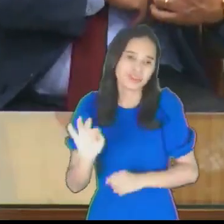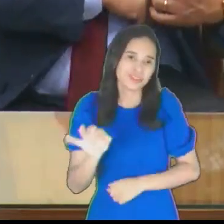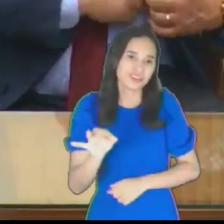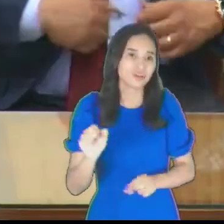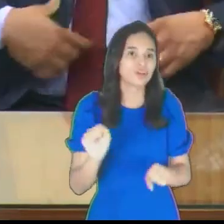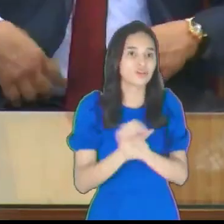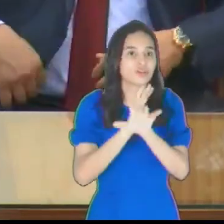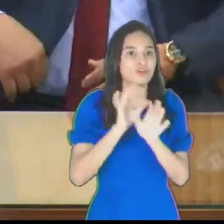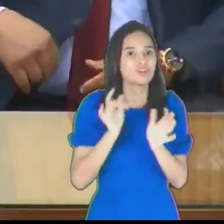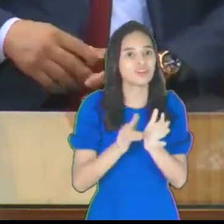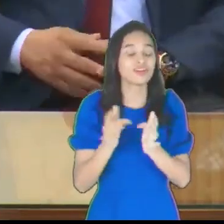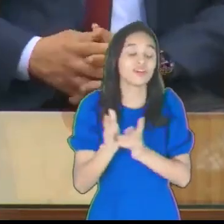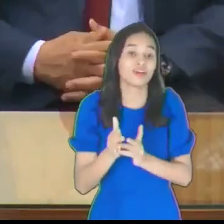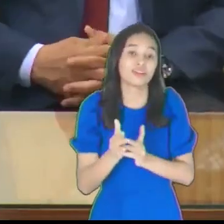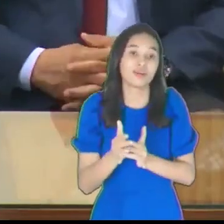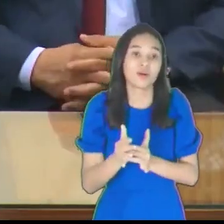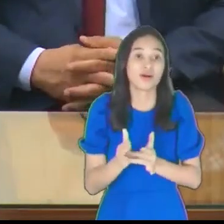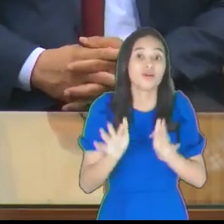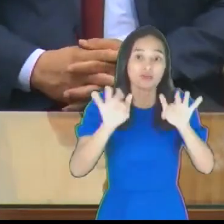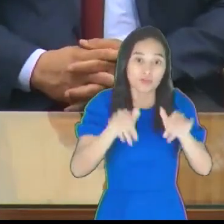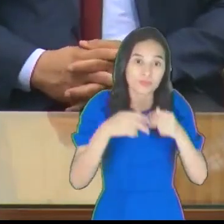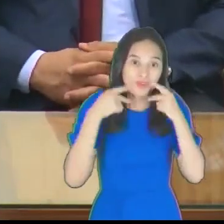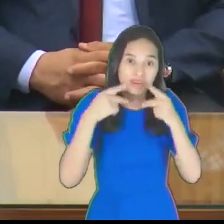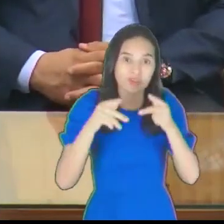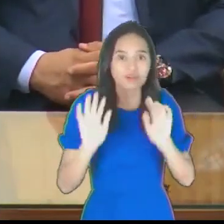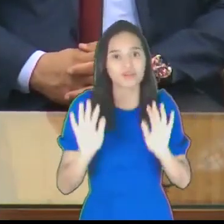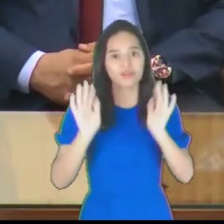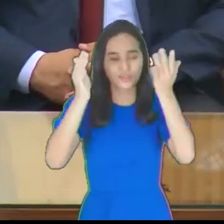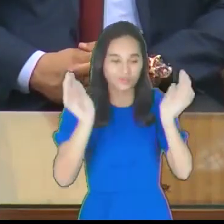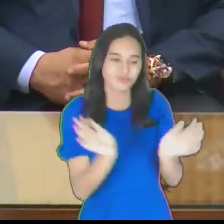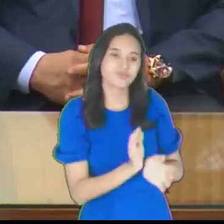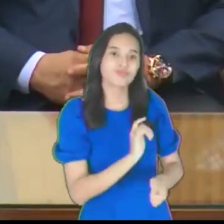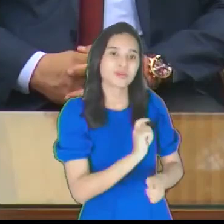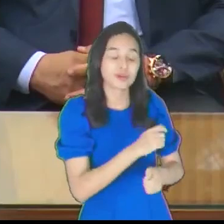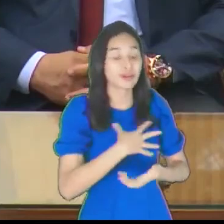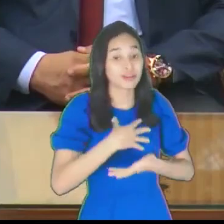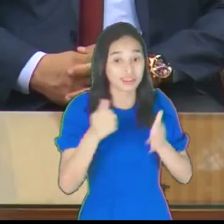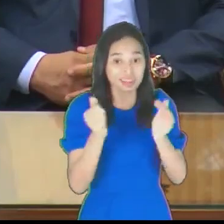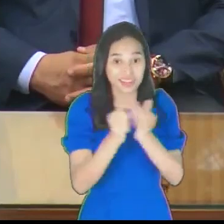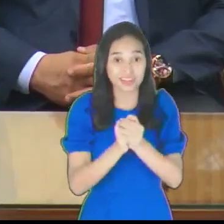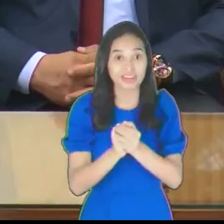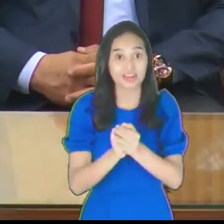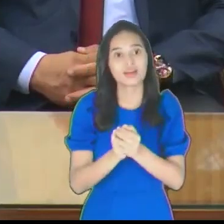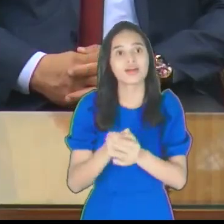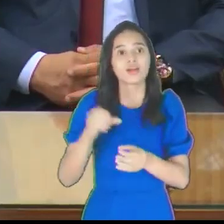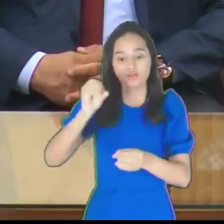vai ser na festa da banda, se Jesus permitir. Vocês dizem amém em nome do Senhor? Vamos